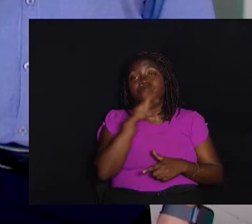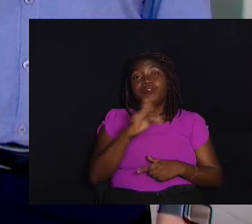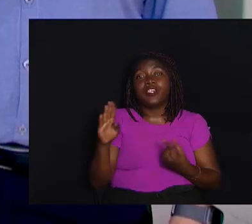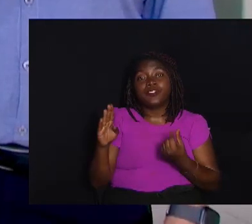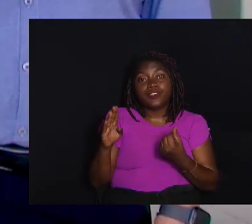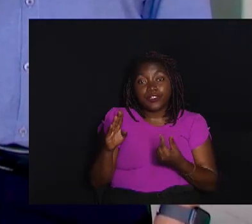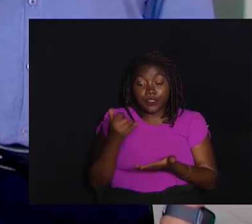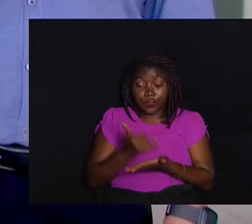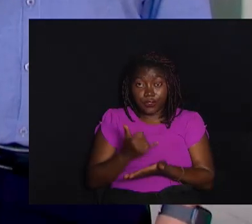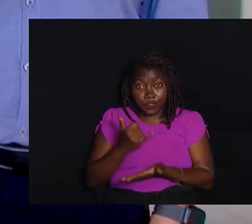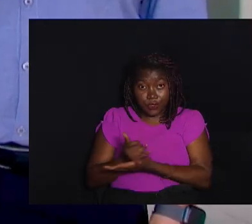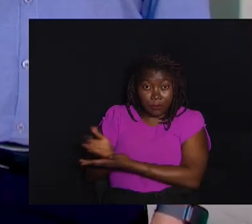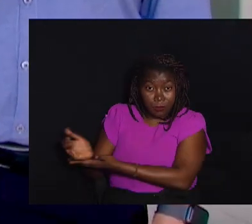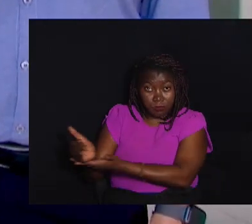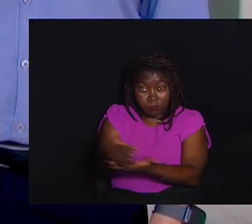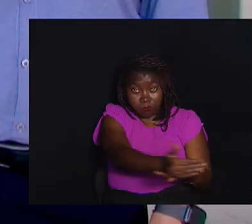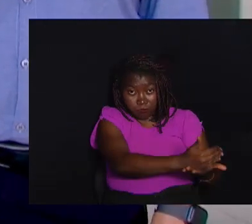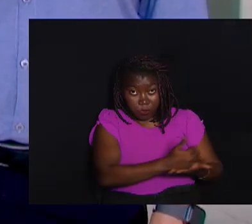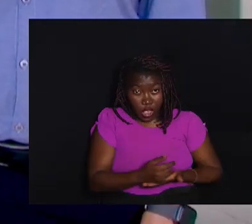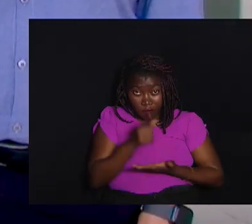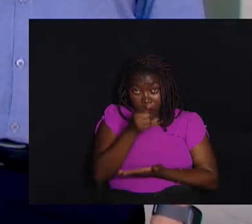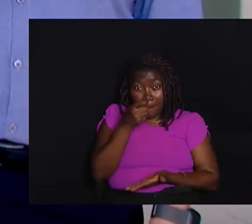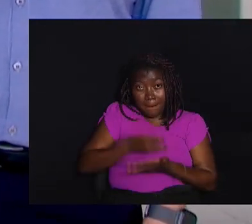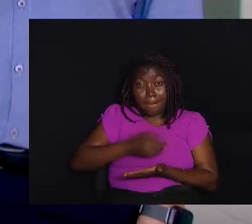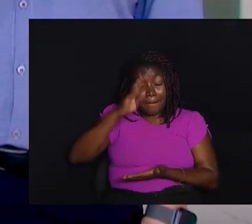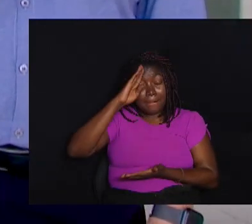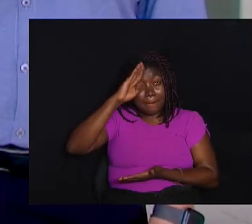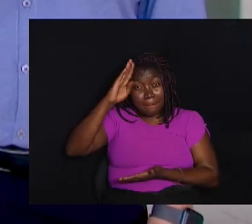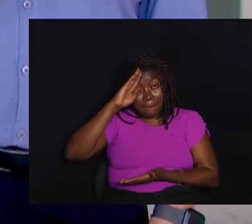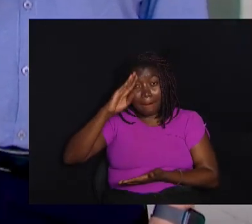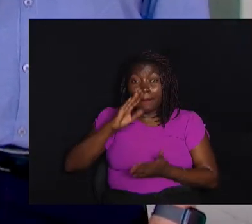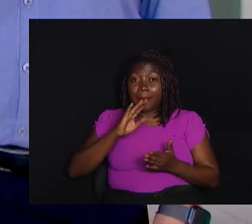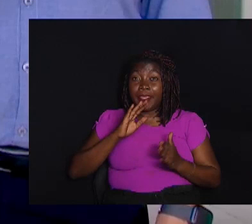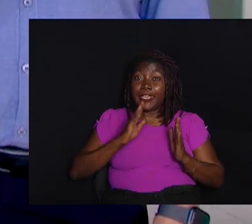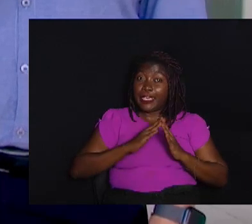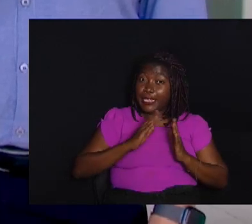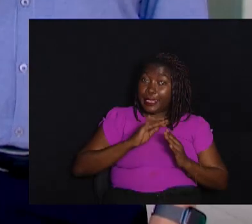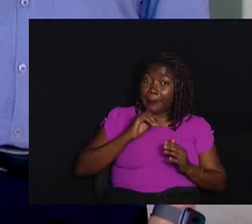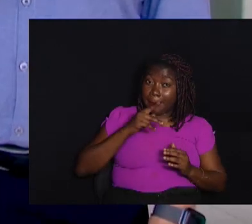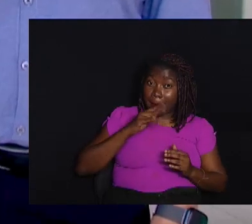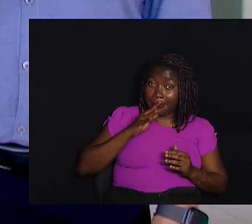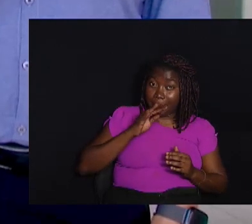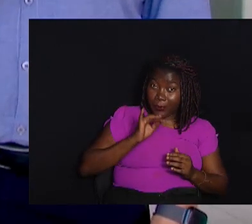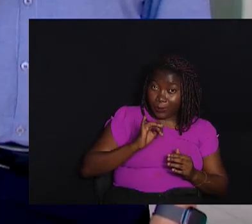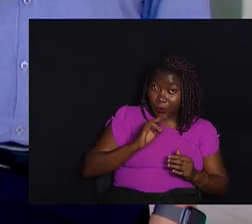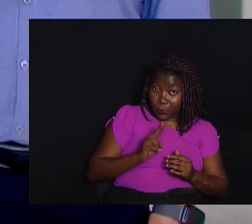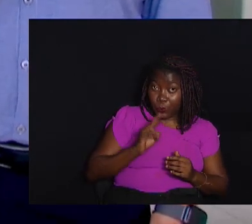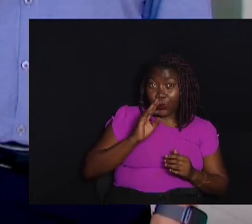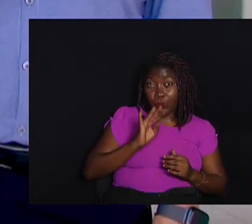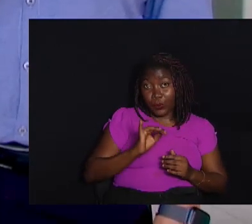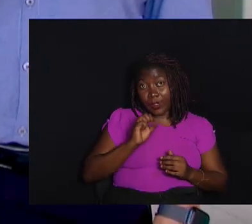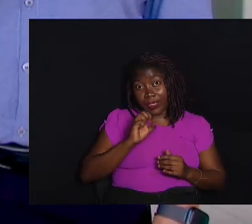imposto que você paga no município, principalmente no IPTU e no ISS e no ITBI, eles são gastos 100%